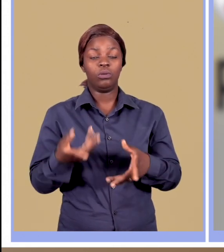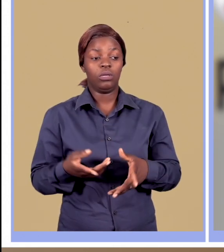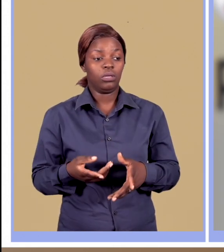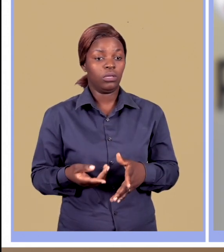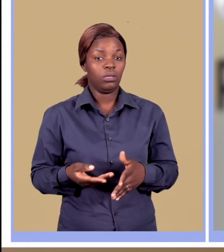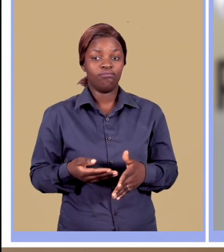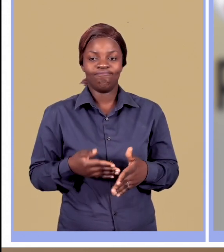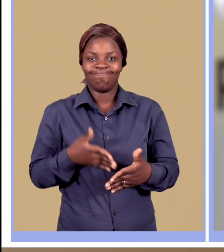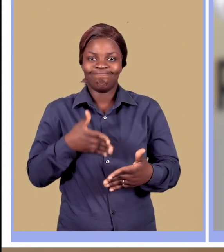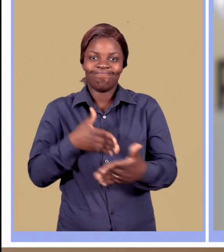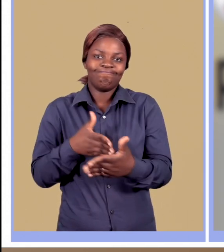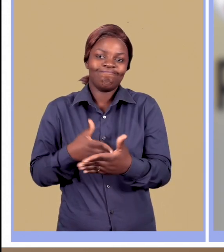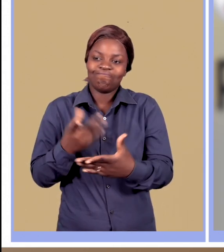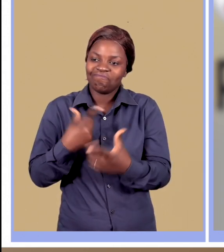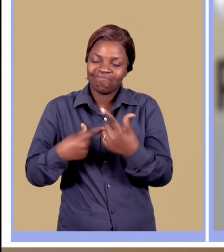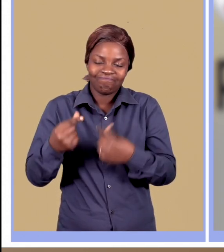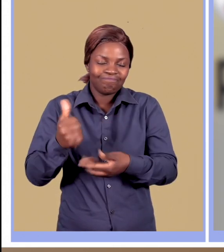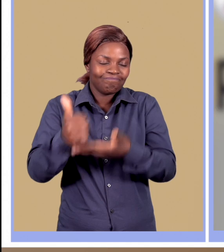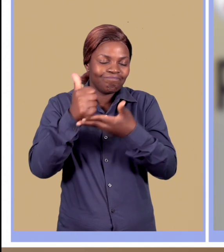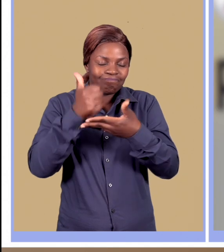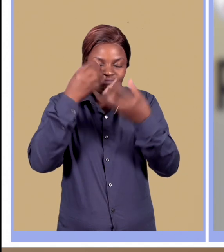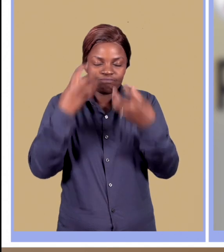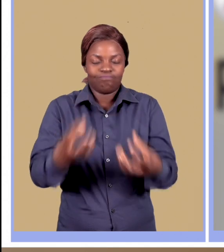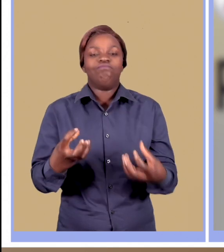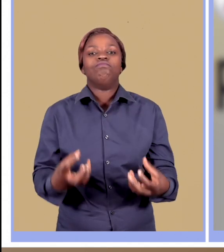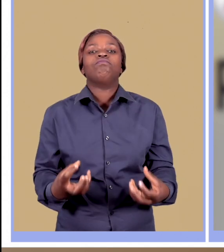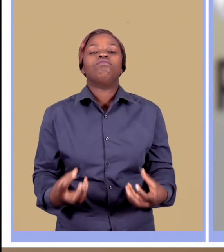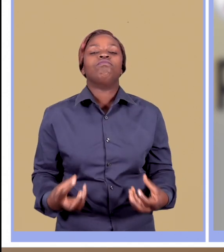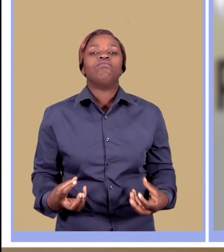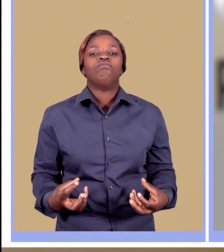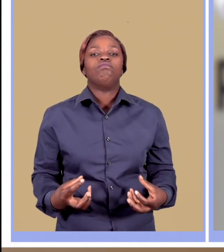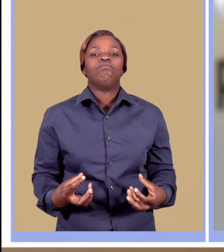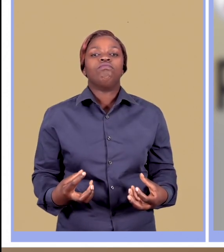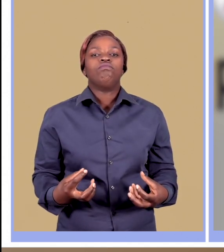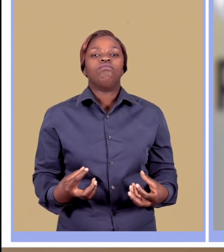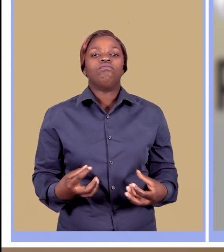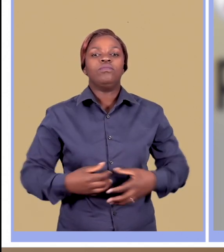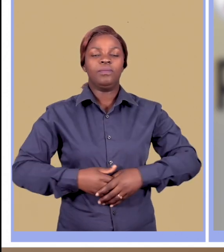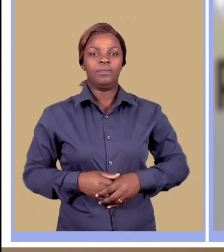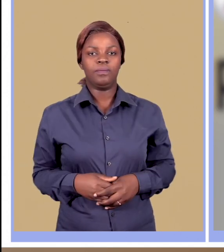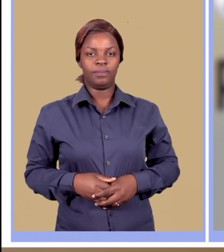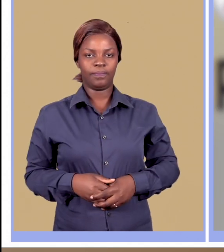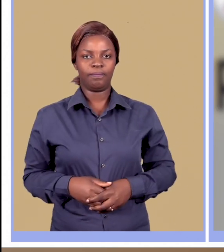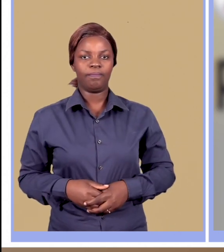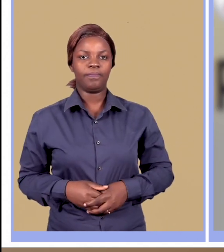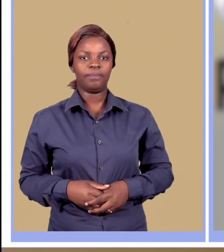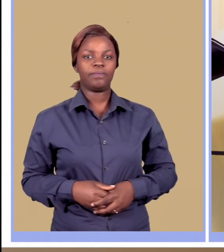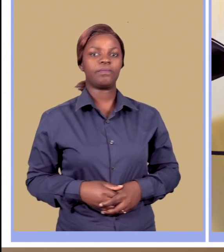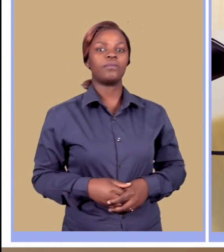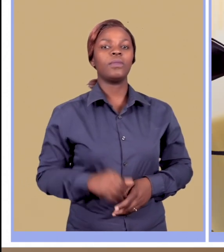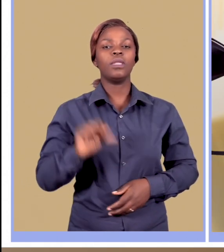ficar entalados num sítio sem ajuda nenhuma para poderem escalar num centro de